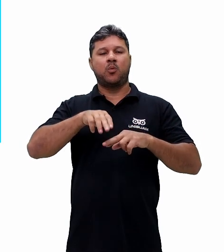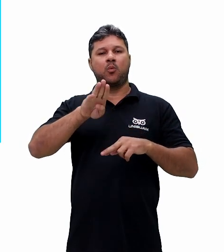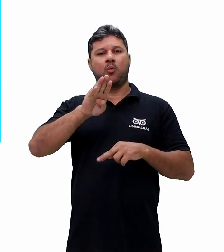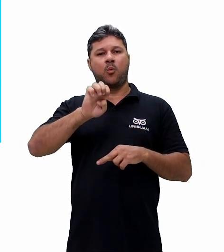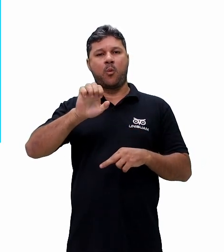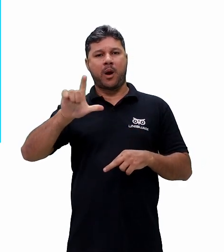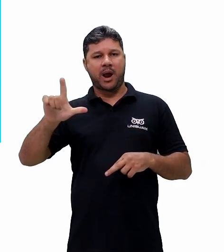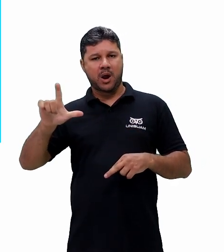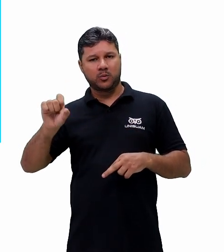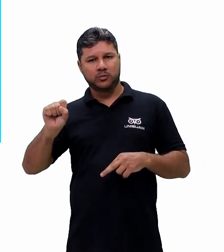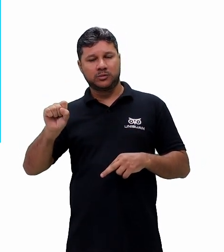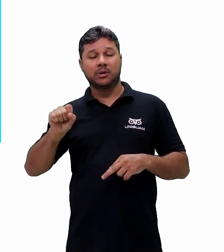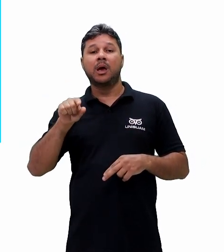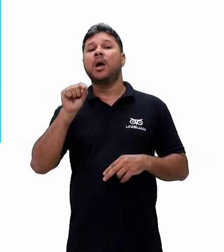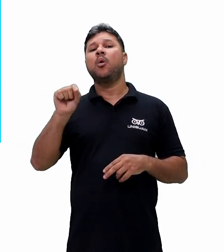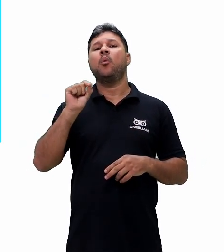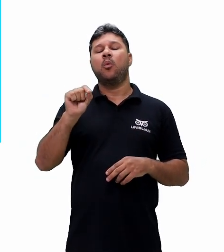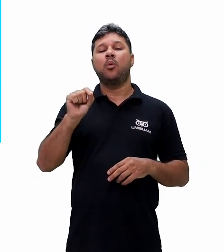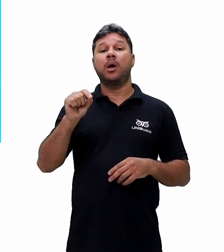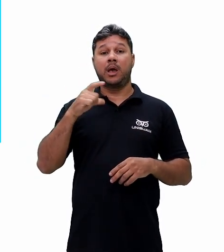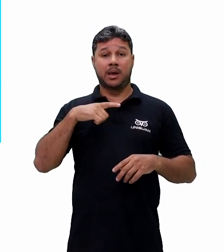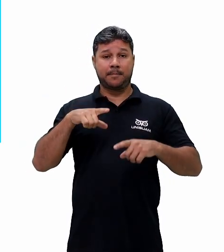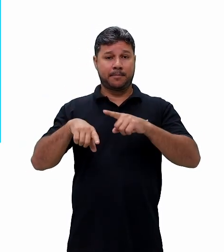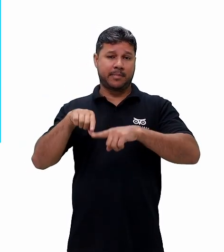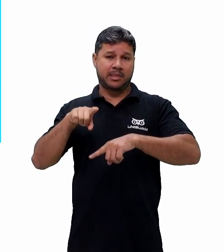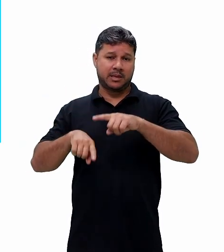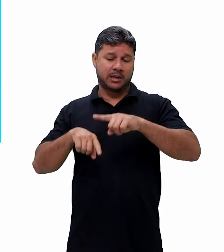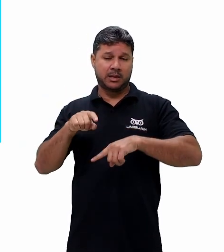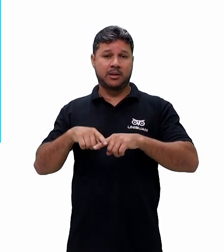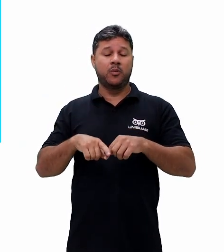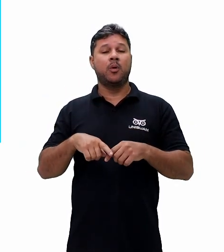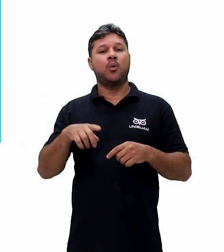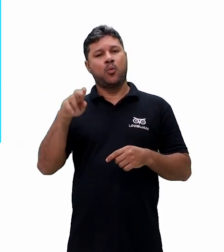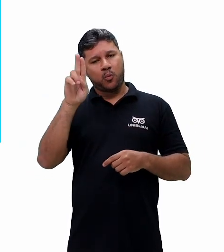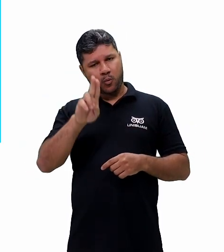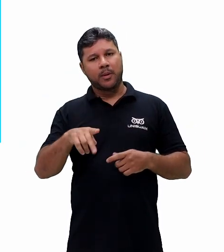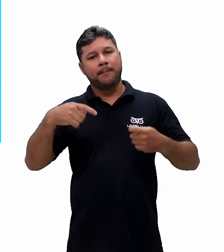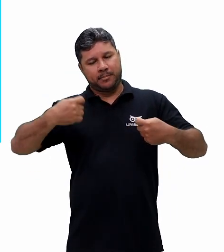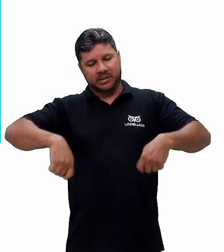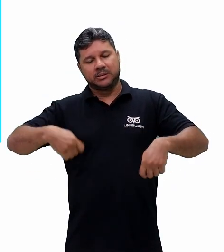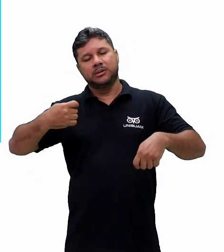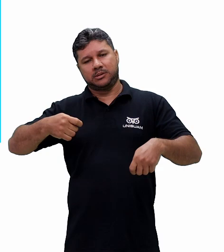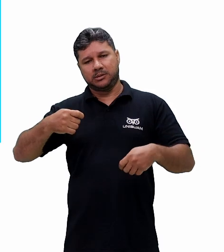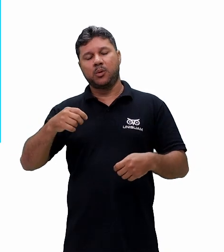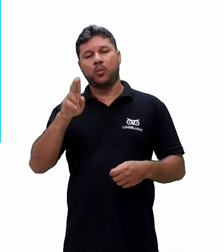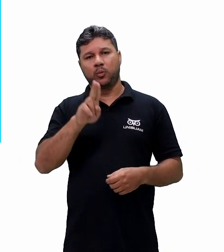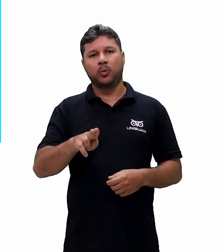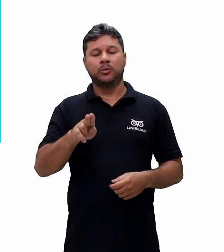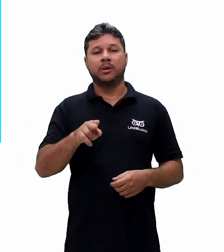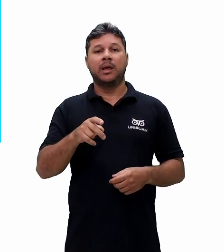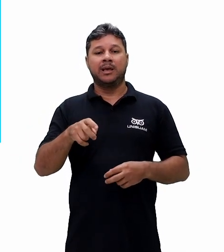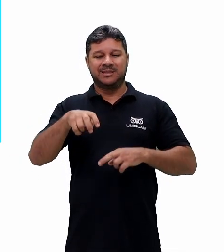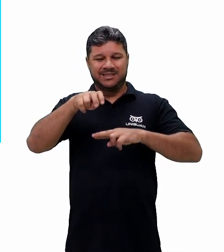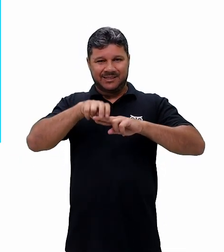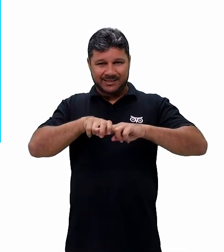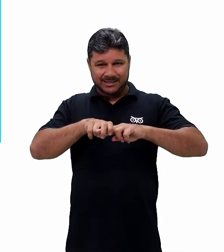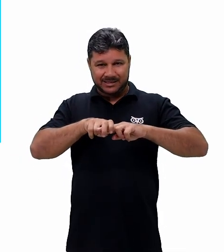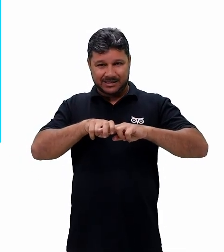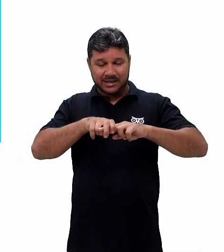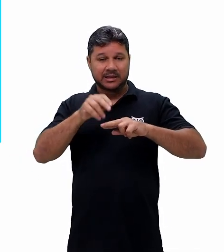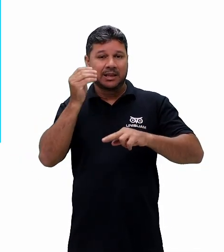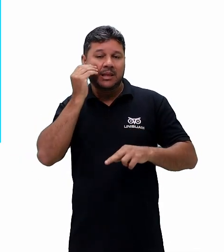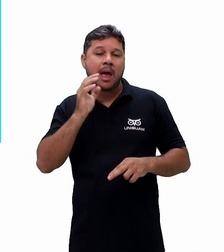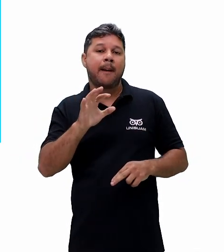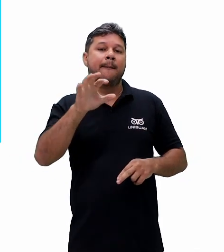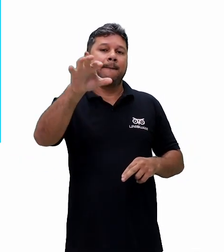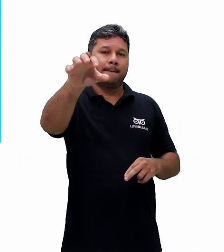Wells. O banco de Wells é um equipamento que deve ser utilizado no teste de sentar